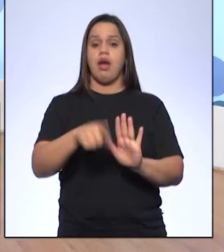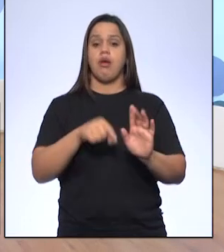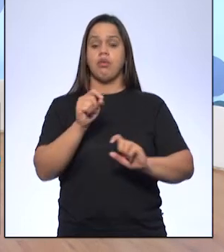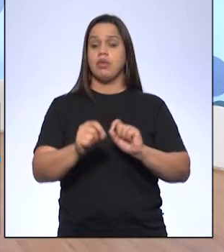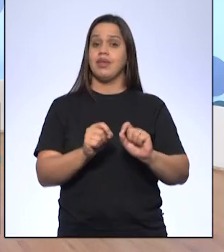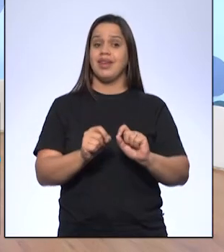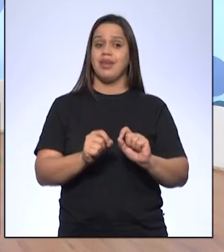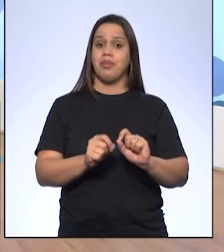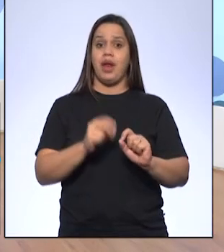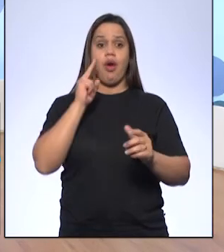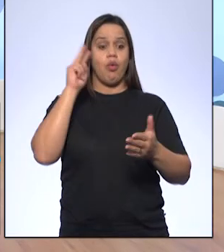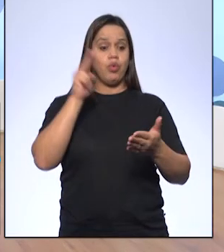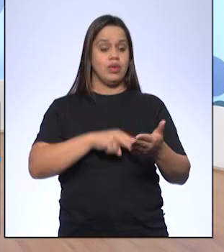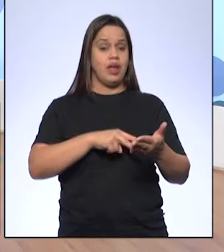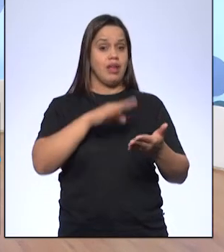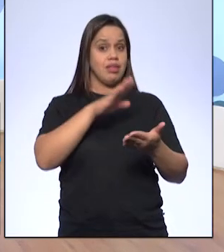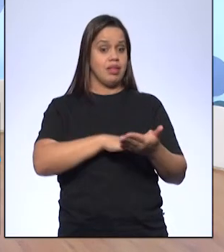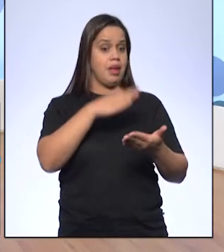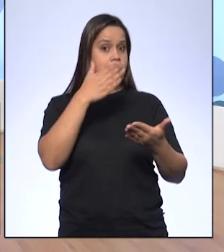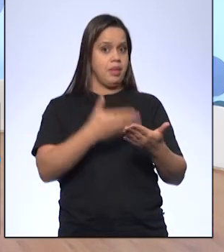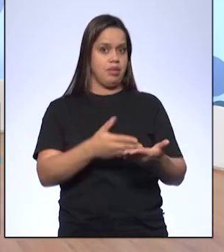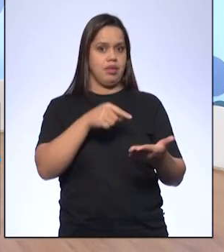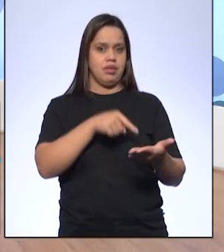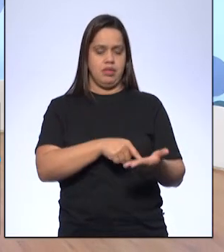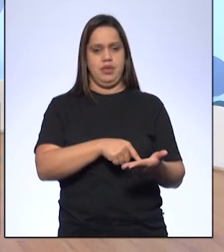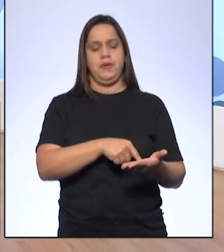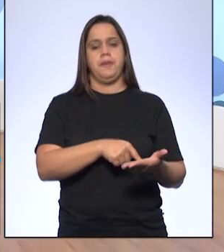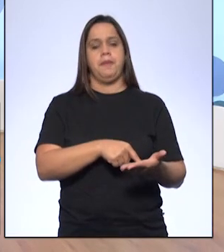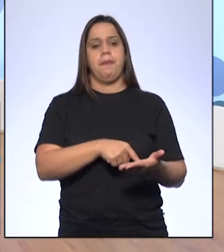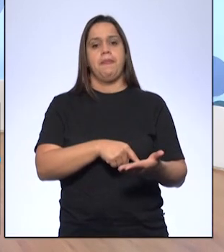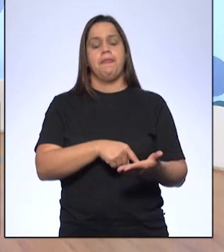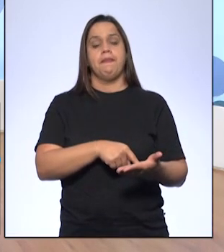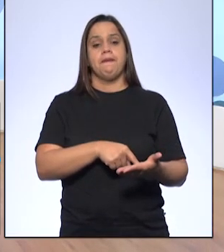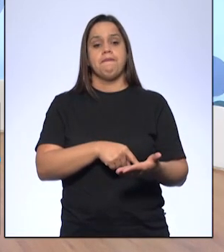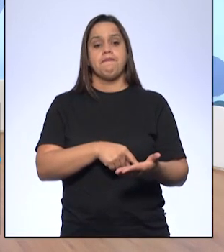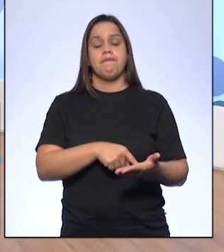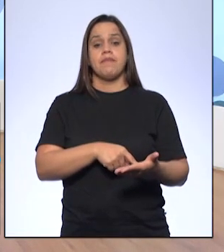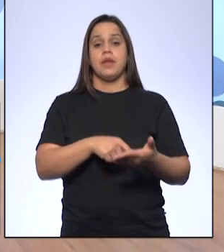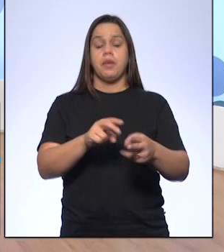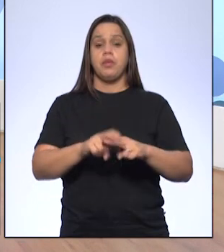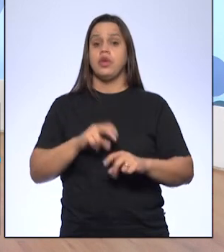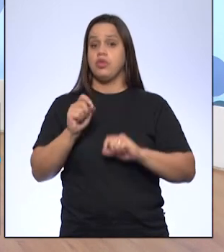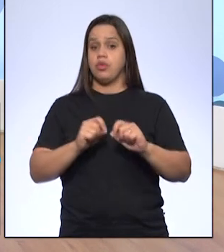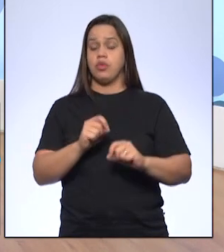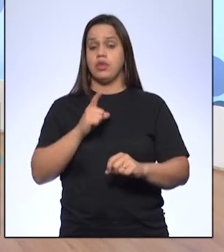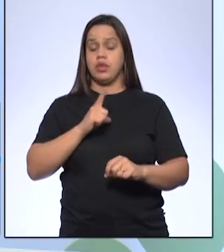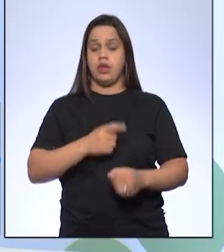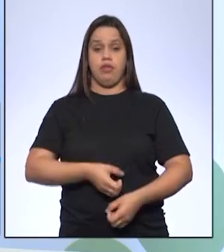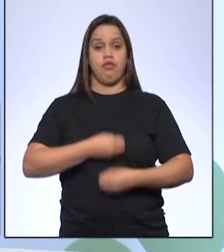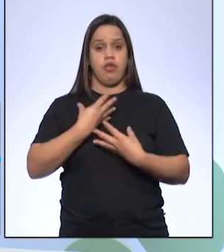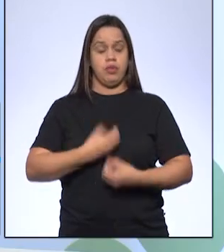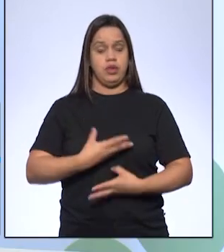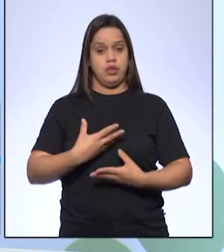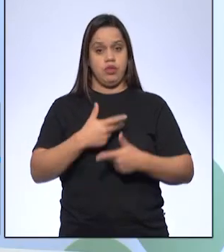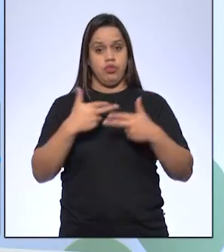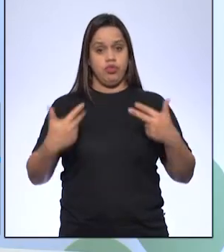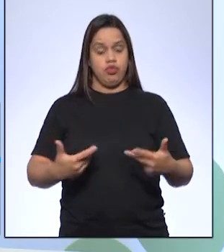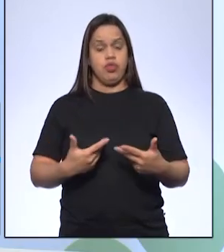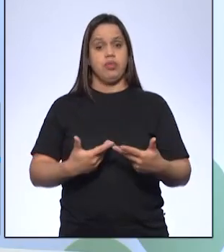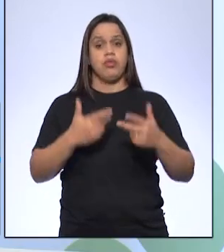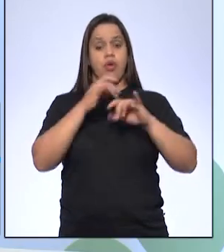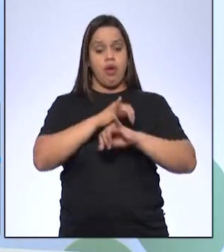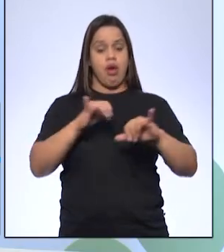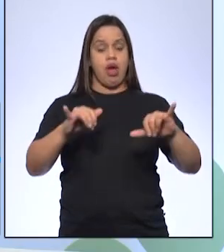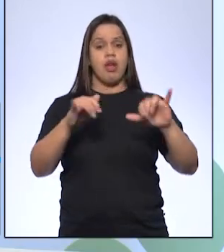para interpretação, né? Exatamente. Por isso que tem essa relação com o tipo de dado e o tipo de mensagem que eu quero